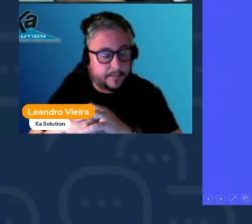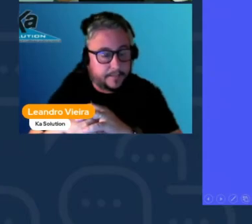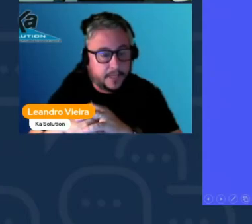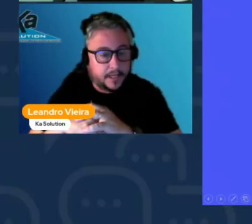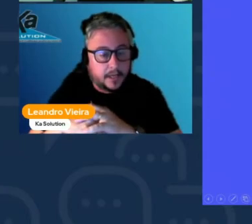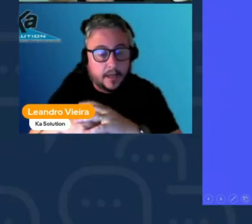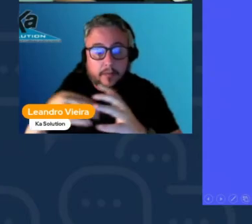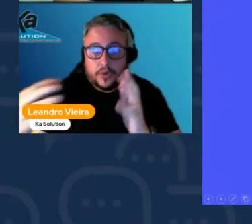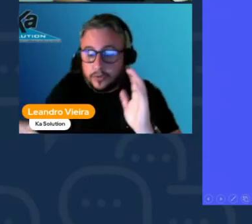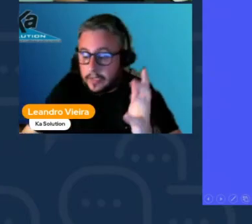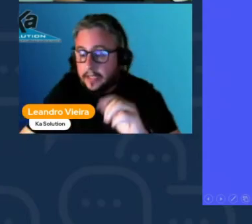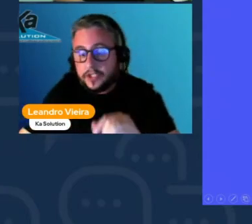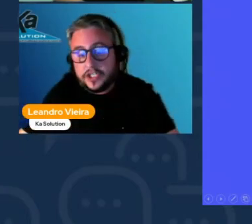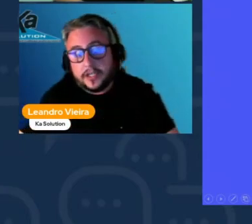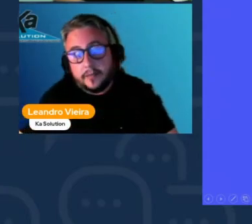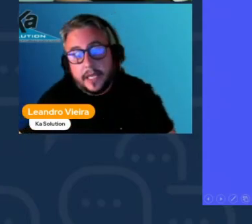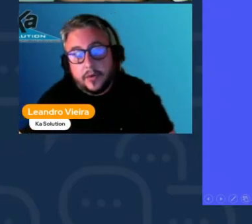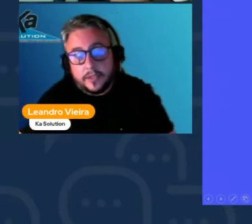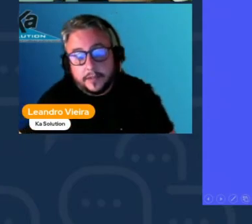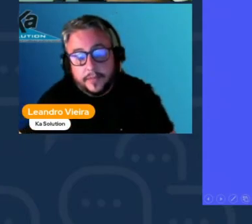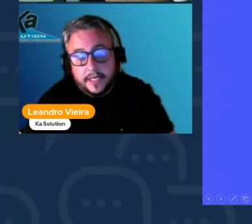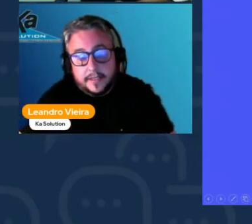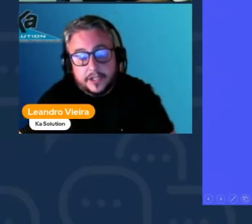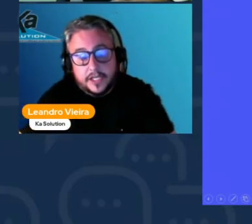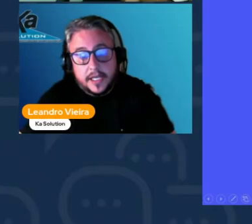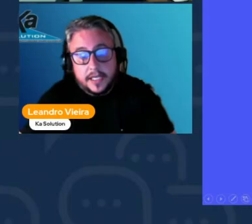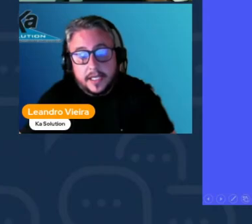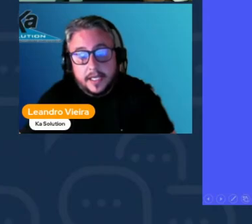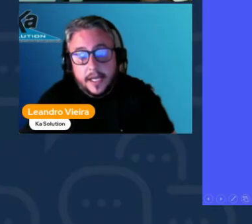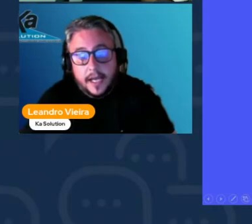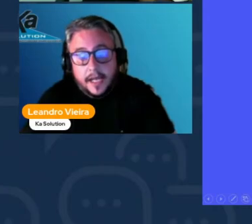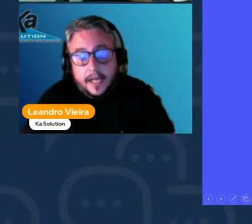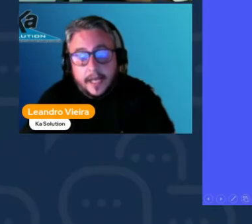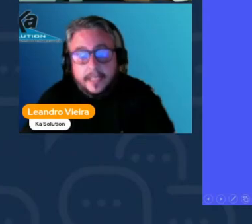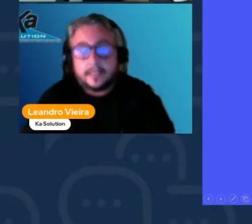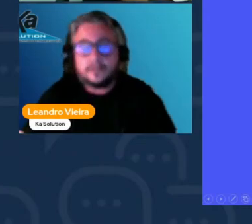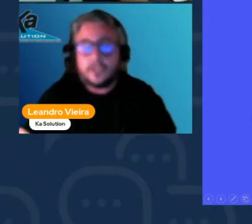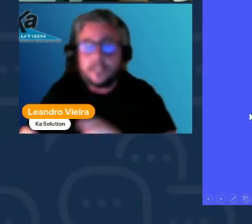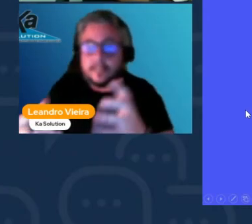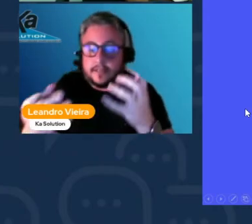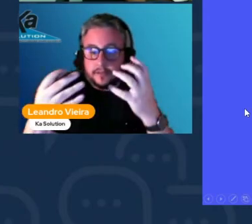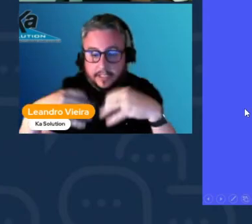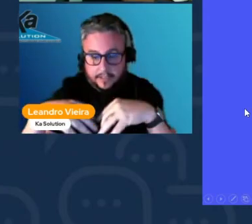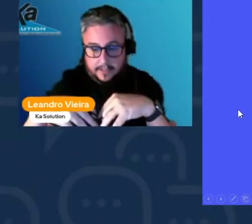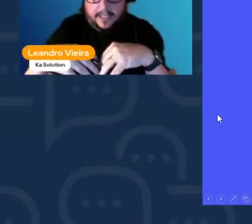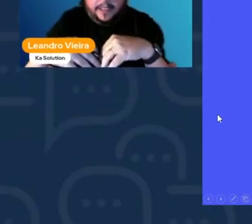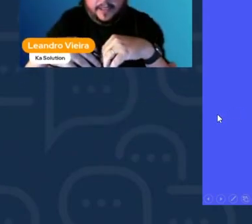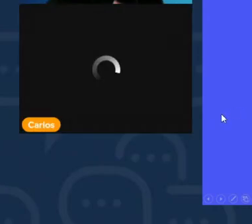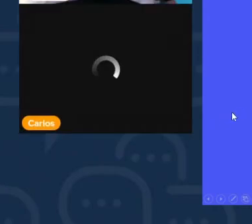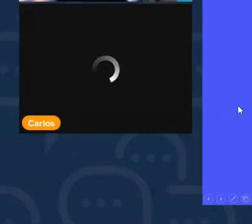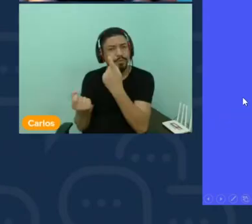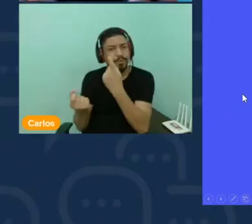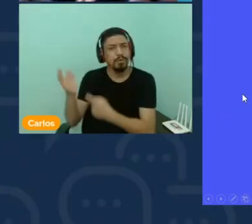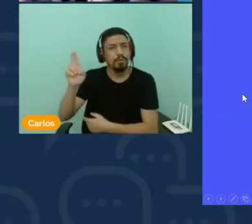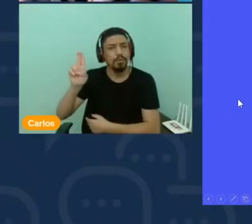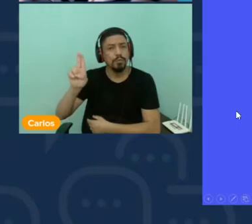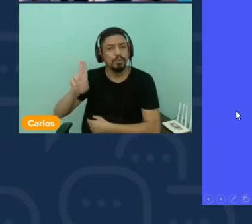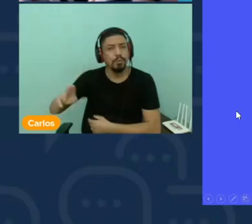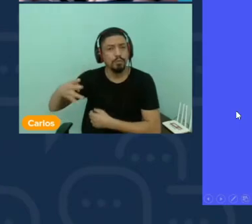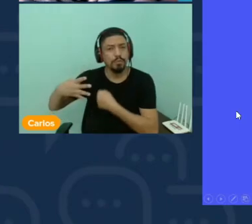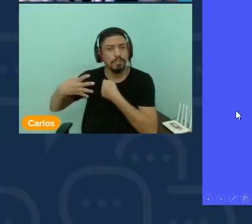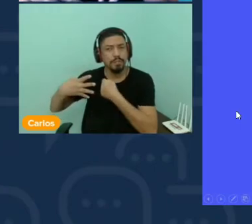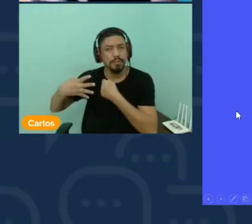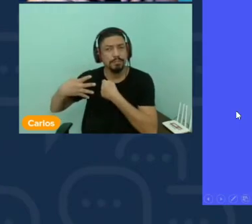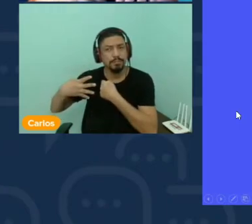AWS. Por outro lado, a gente também encontra empresas que ainda utilizam data centers, ainda utilizam